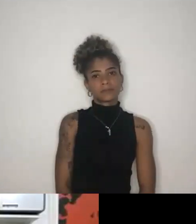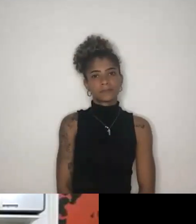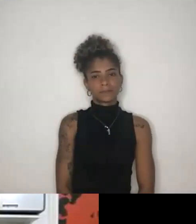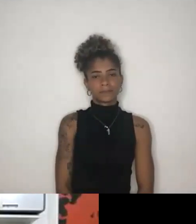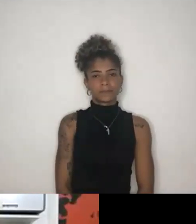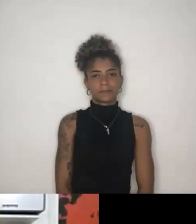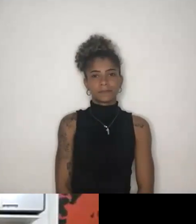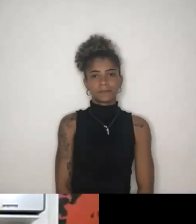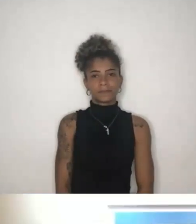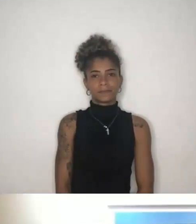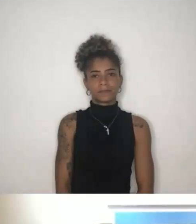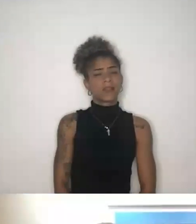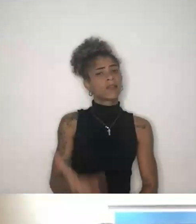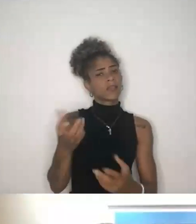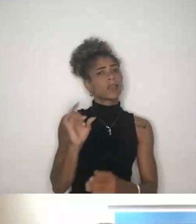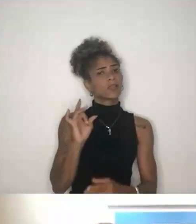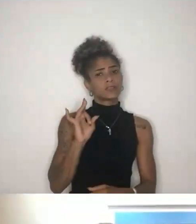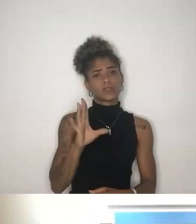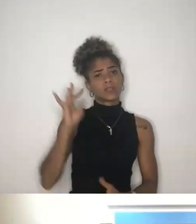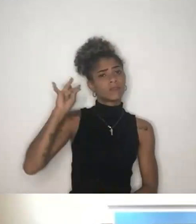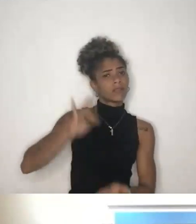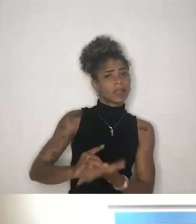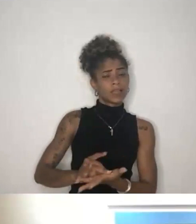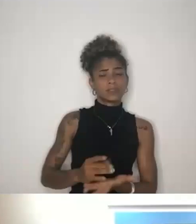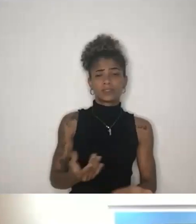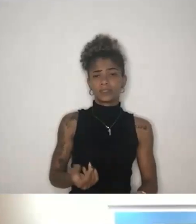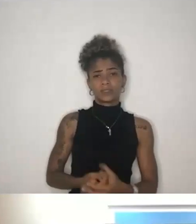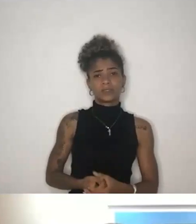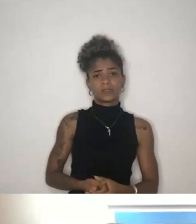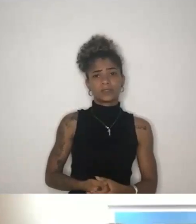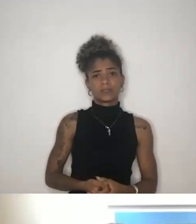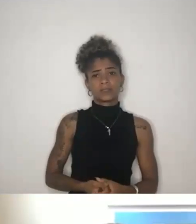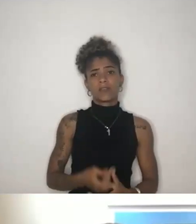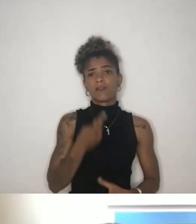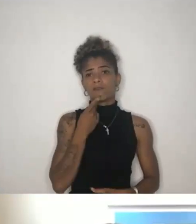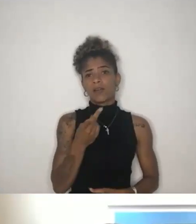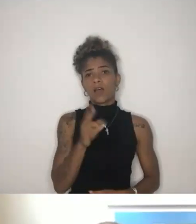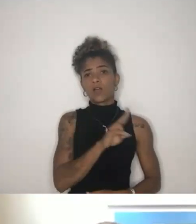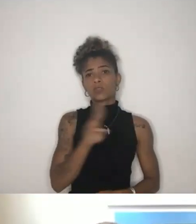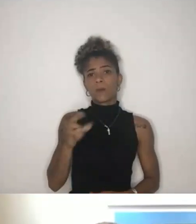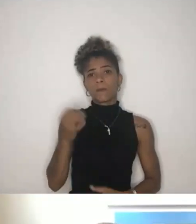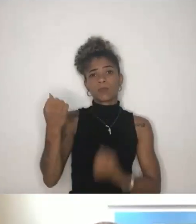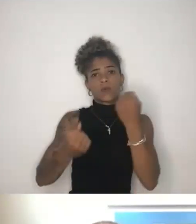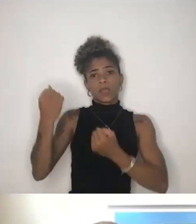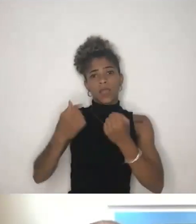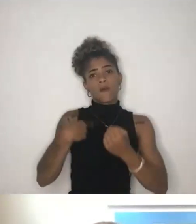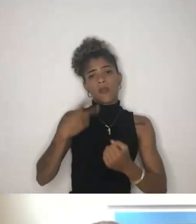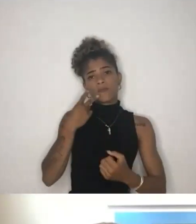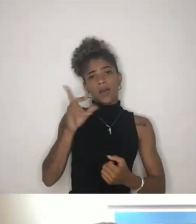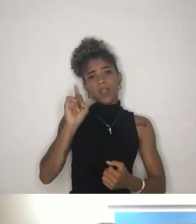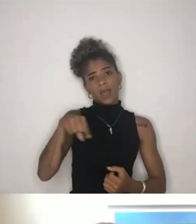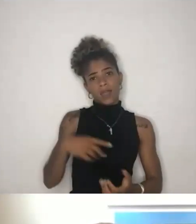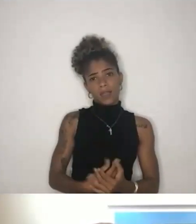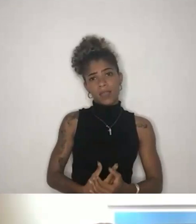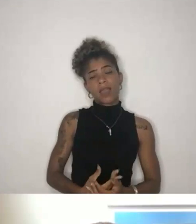não queria Na verdade eu ia eu ia se ele não falasse o nome do carro e a condição quando eu